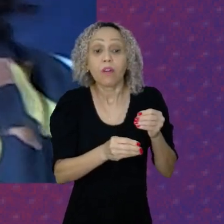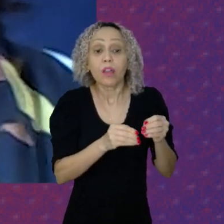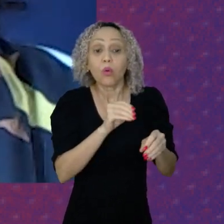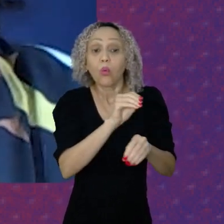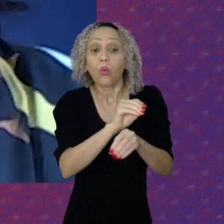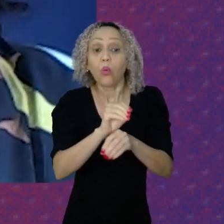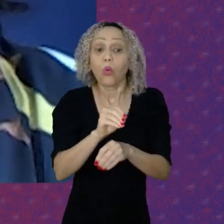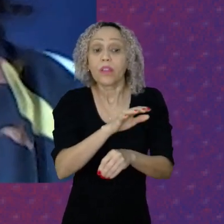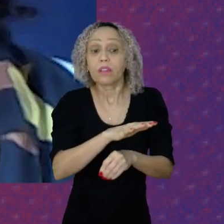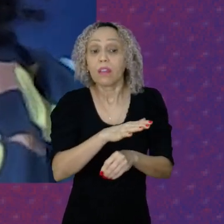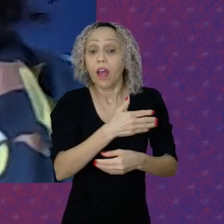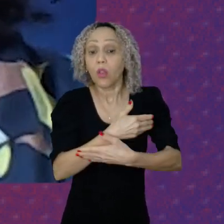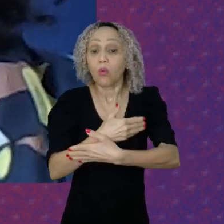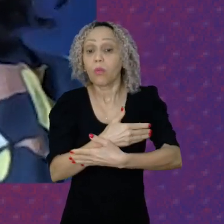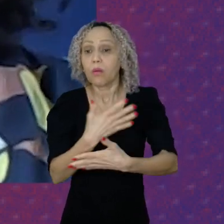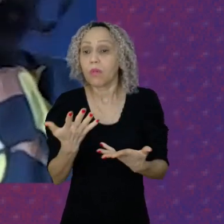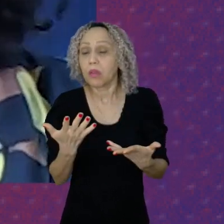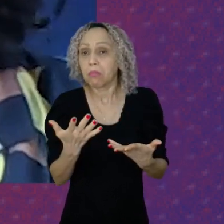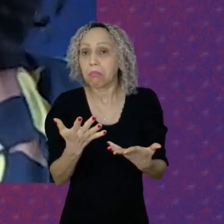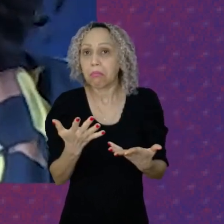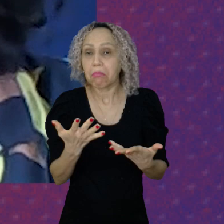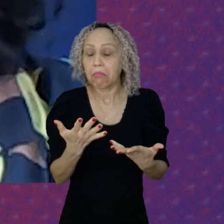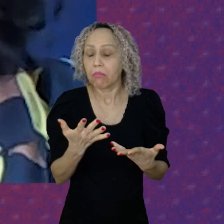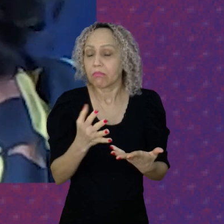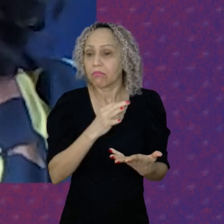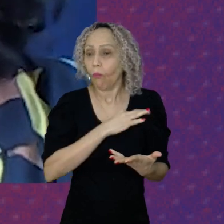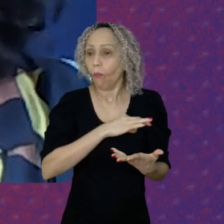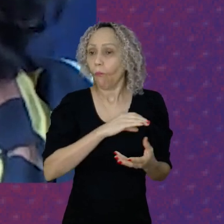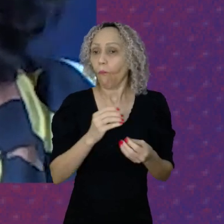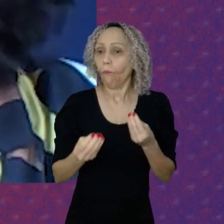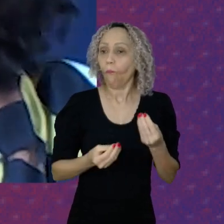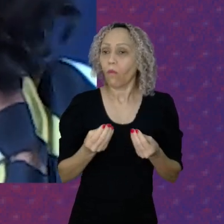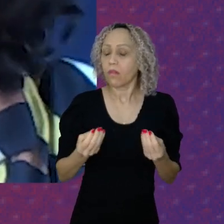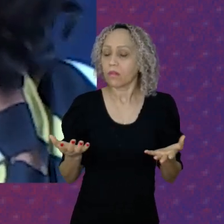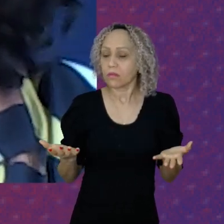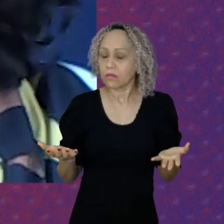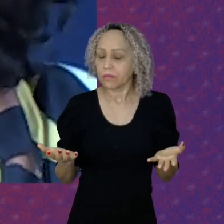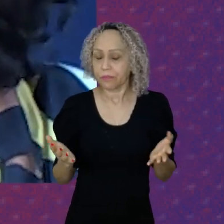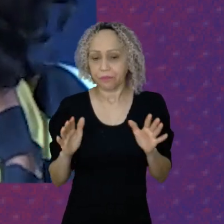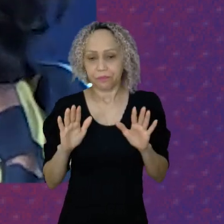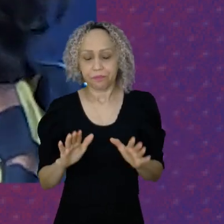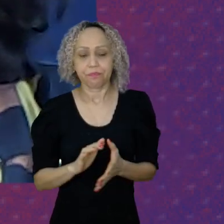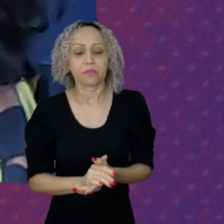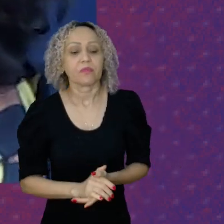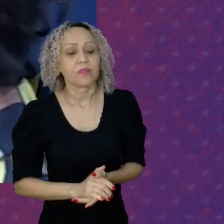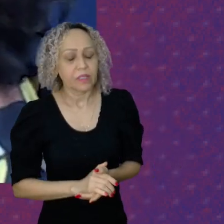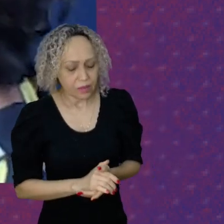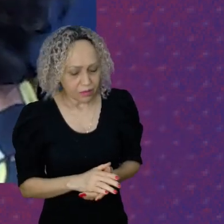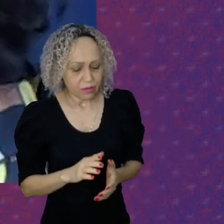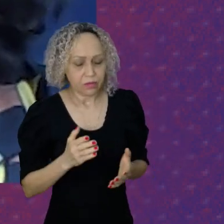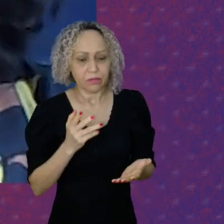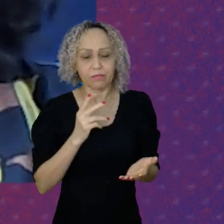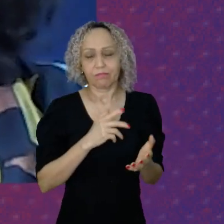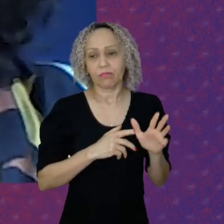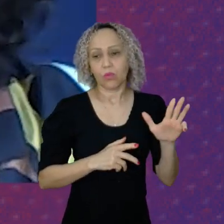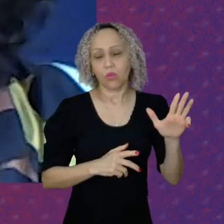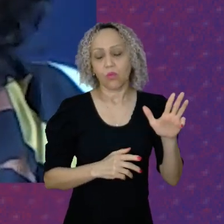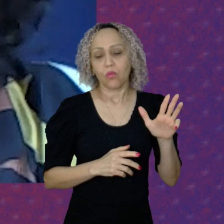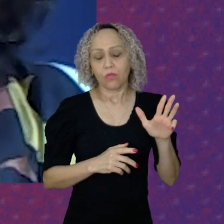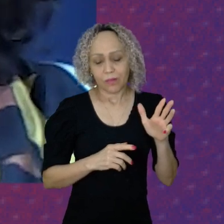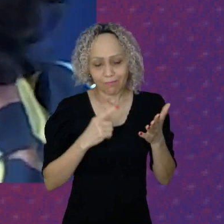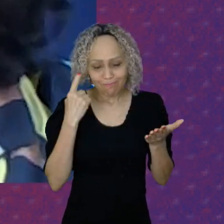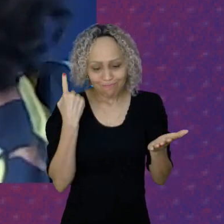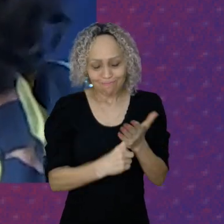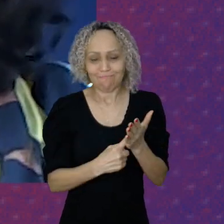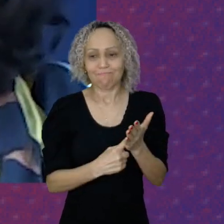E também acho importante tratar aqui da retomada de programas que foram